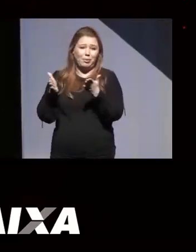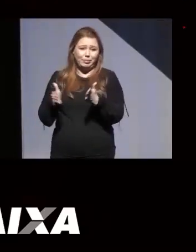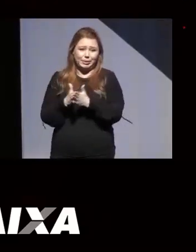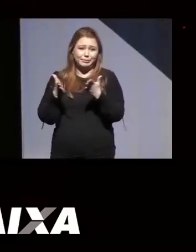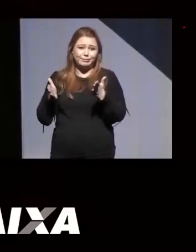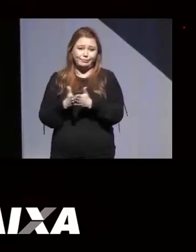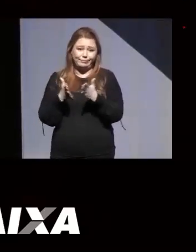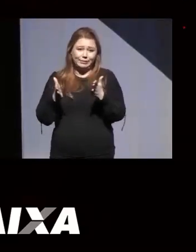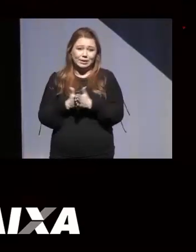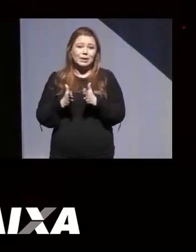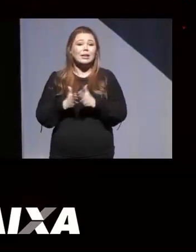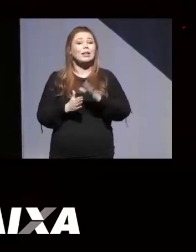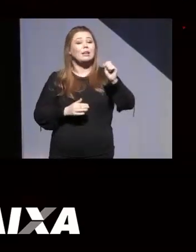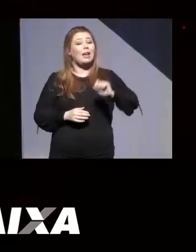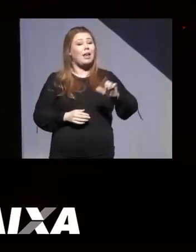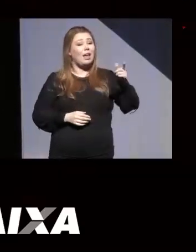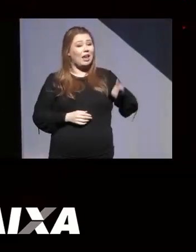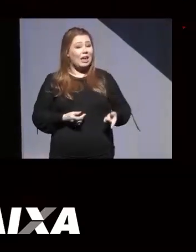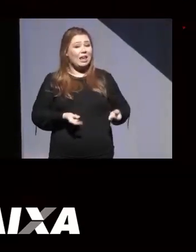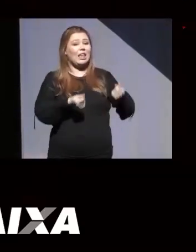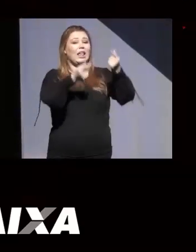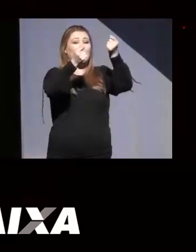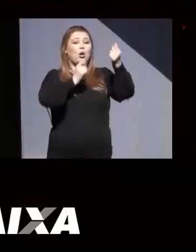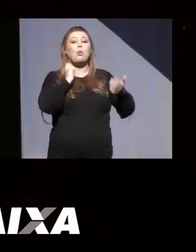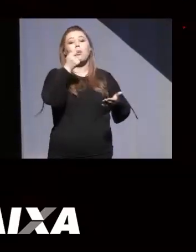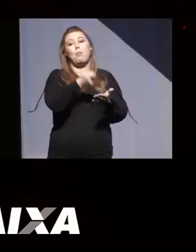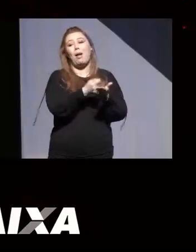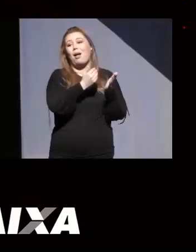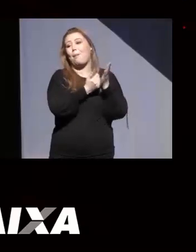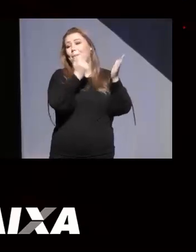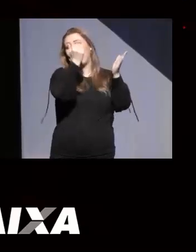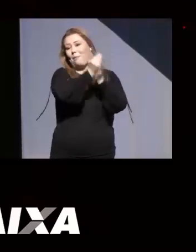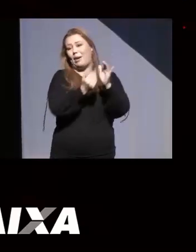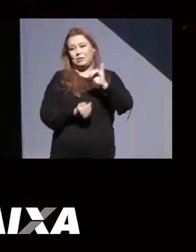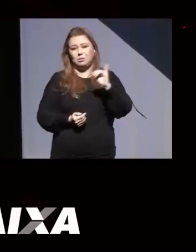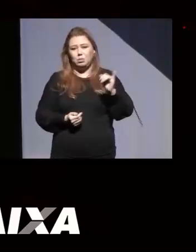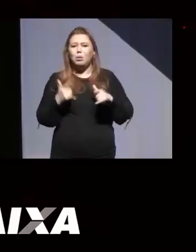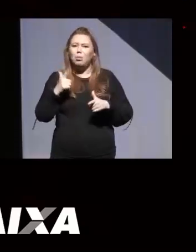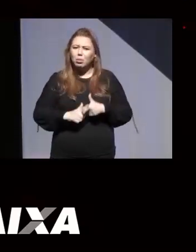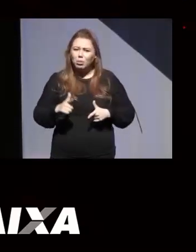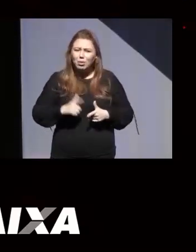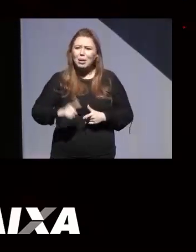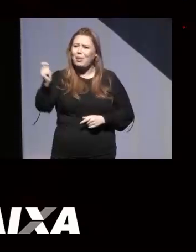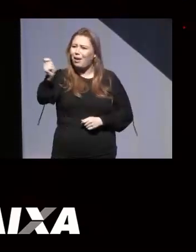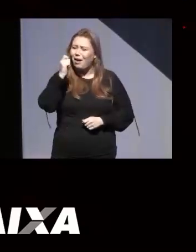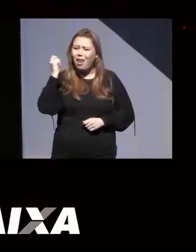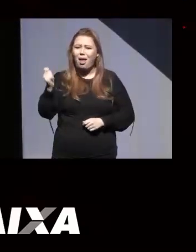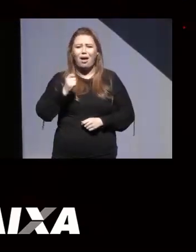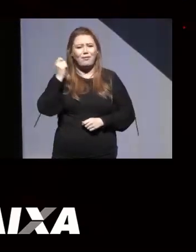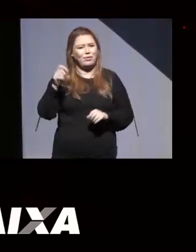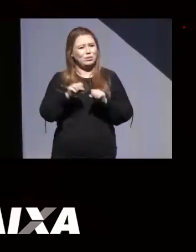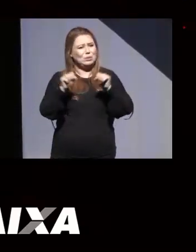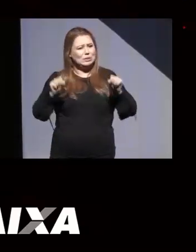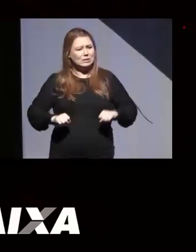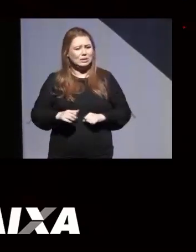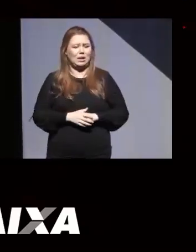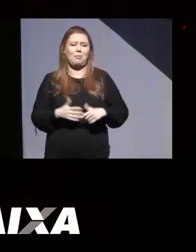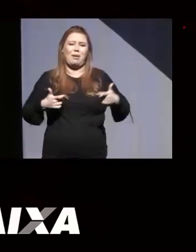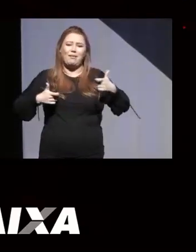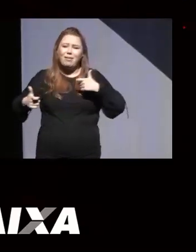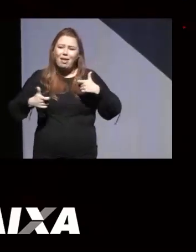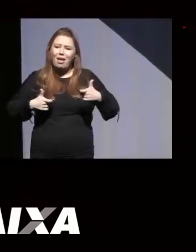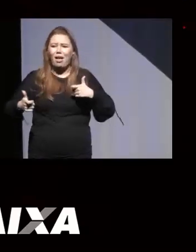e menos tributo quem tem mais condição financeira. Problema gravíssimo do sistema. Guerra fiscal